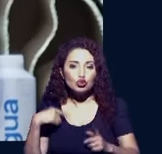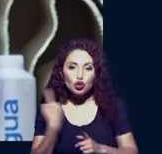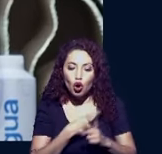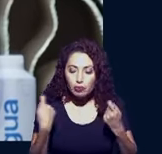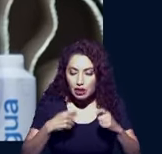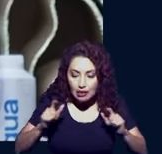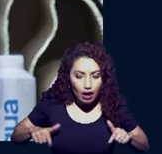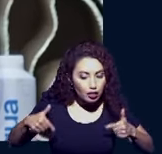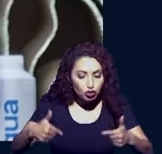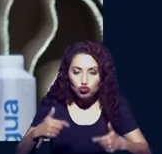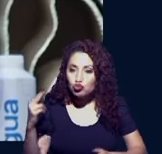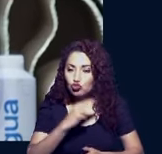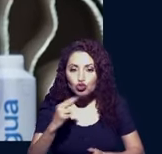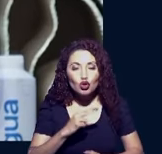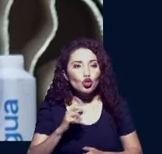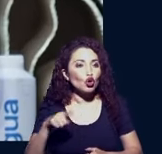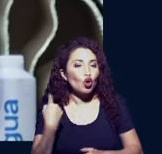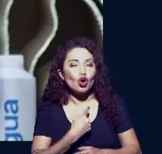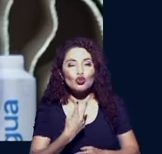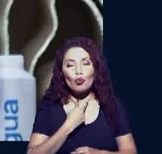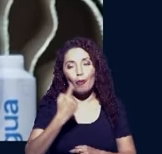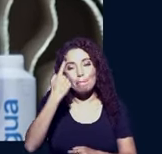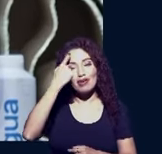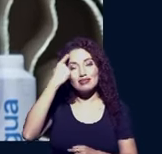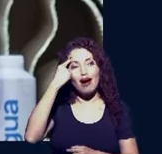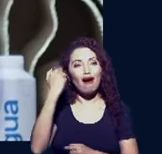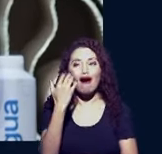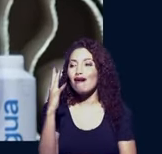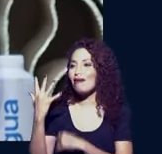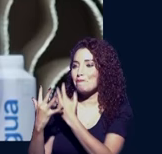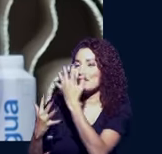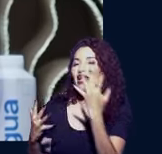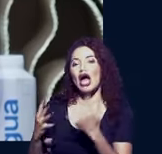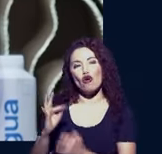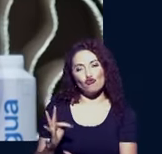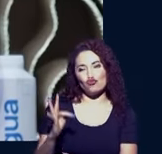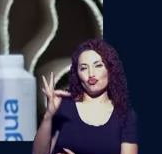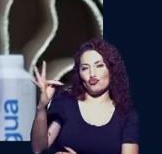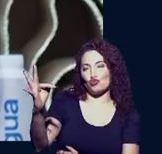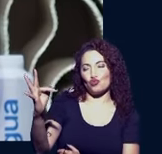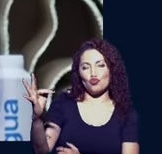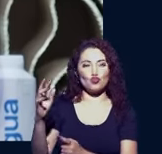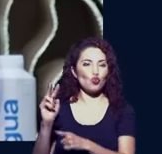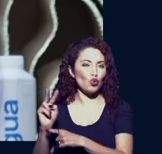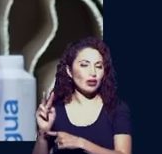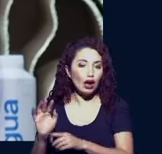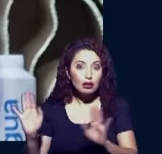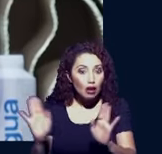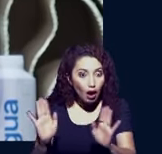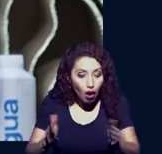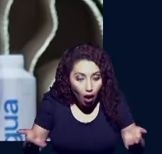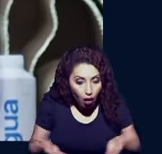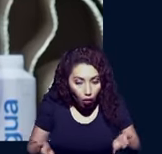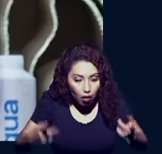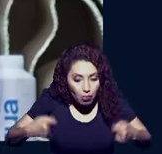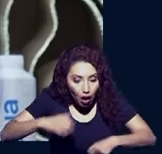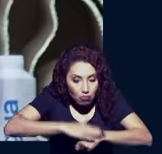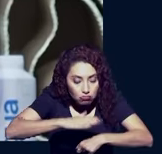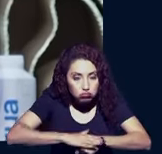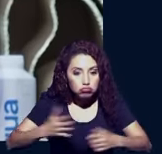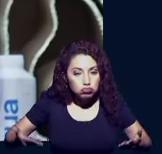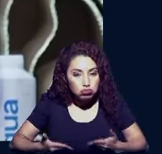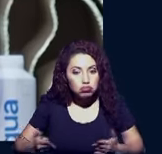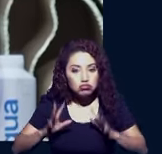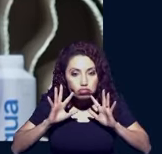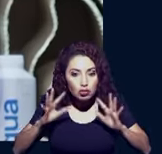tratar meio ambiente como um desafio futuro o desafio do meio ambiente ele é de agora e ele deve envolver estados da